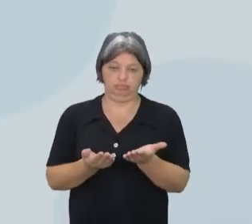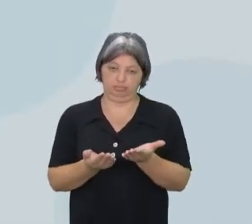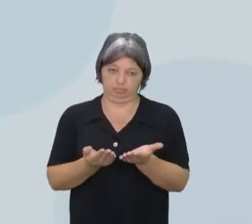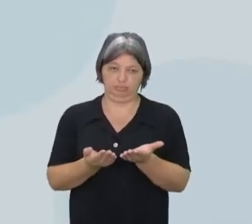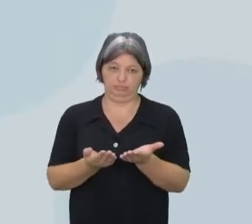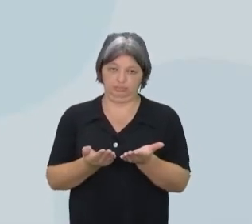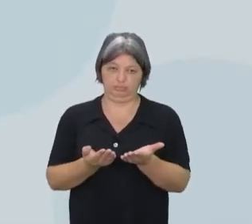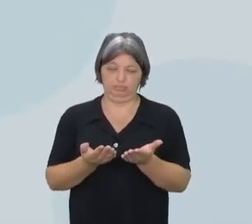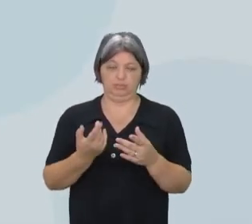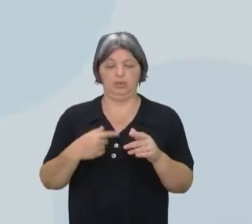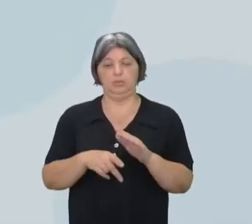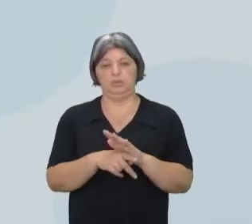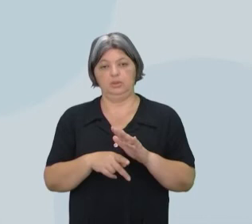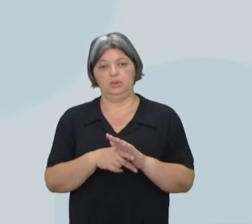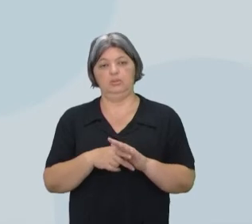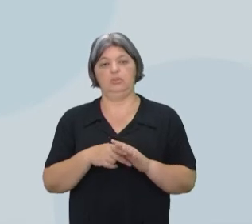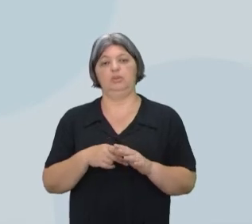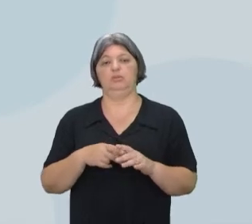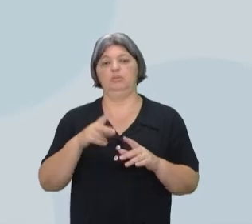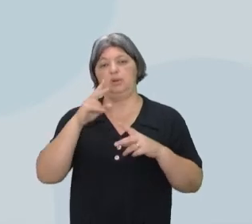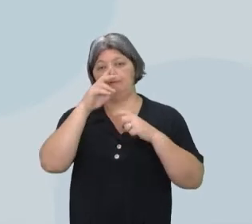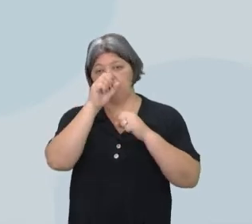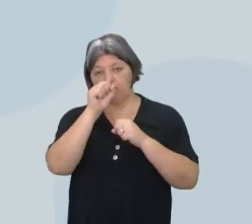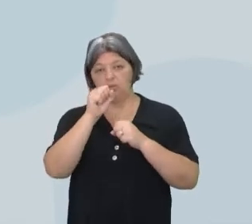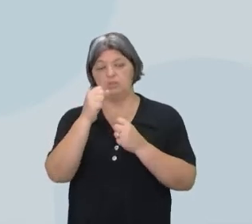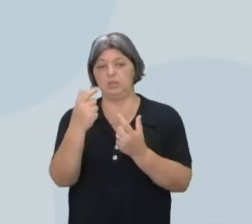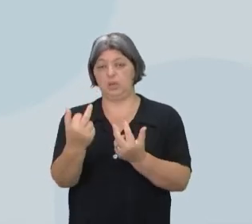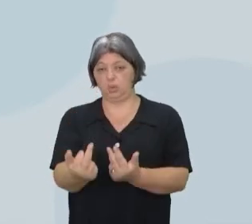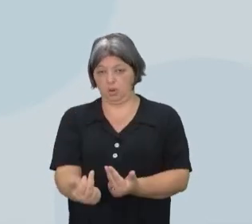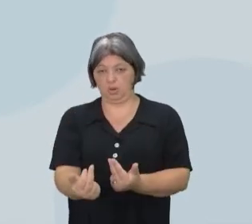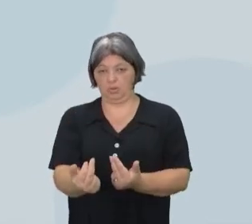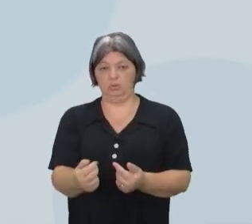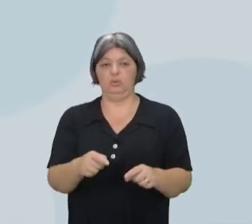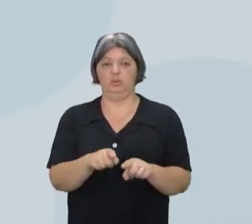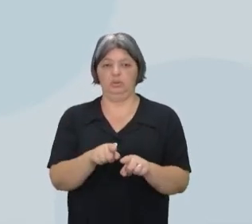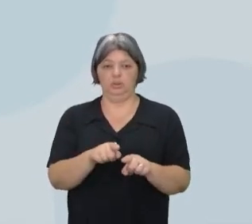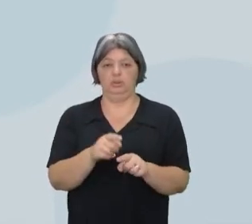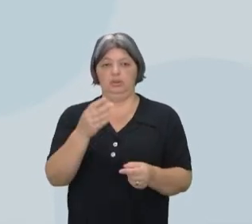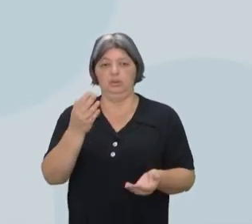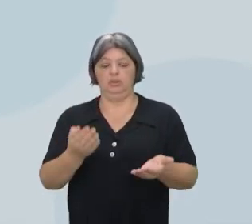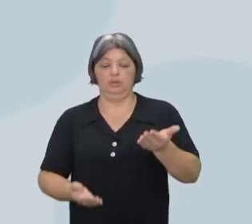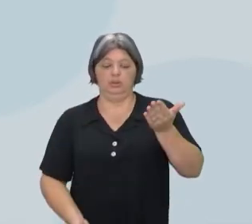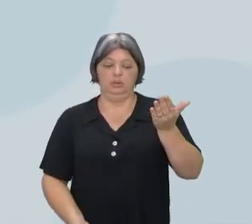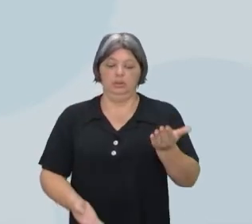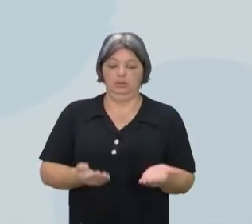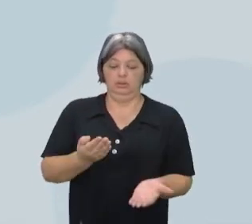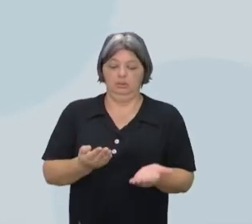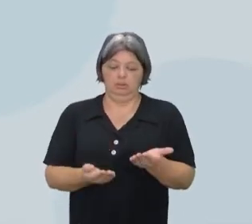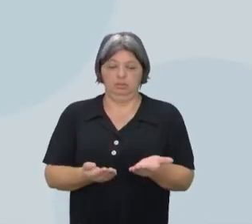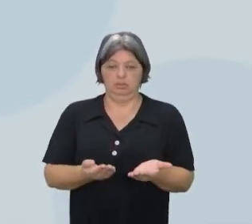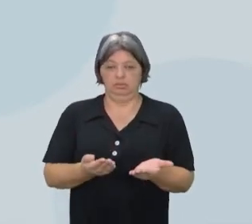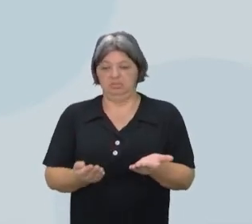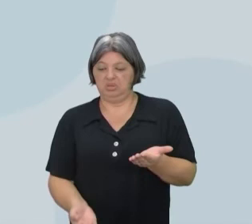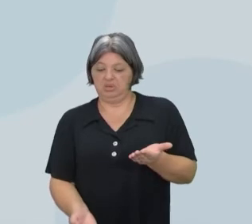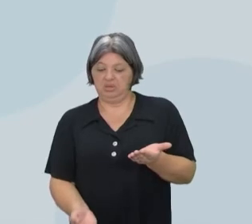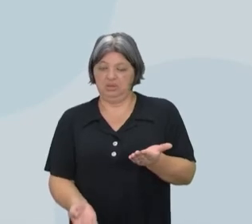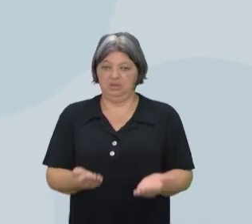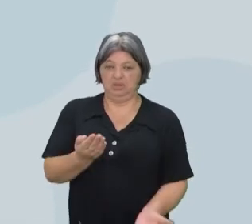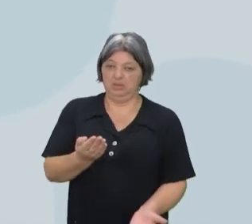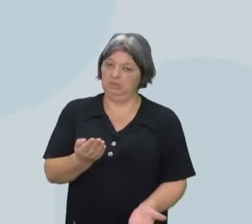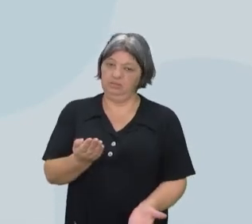Ou seja, ele vai receber força de forma igualitária e ele vai se contrabalancear. Então, não vai pender nem para um lado nem para o